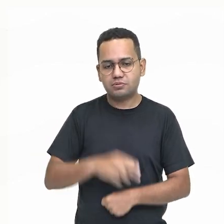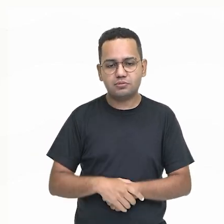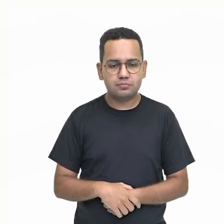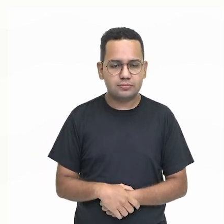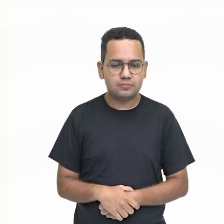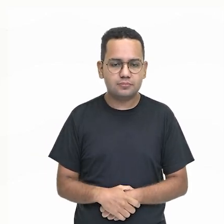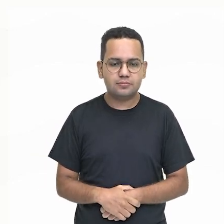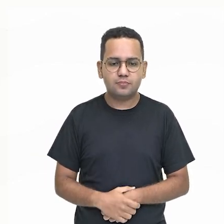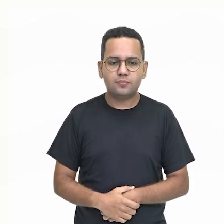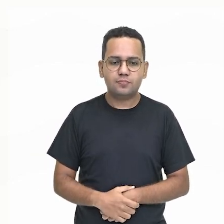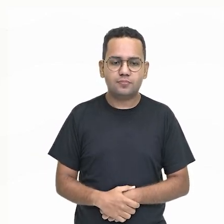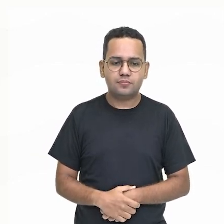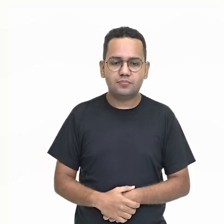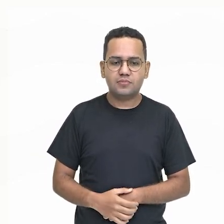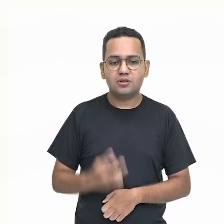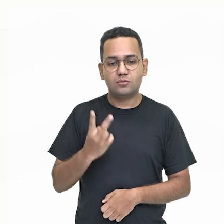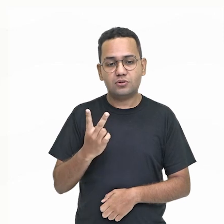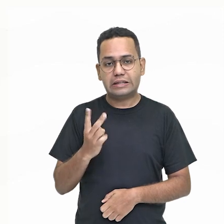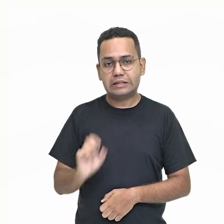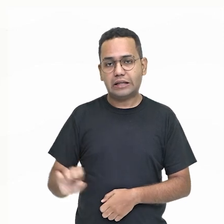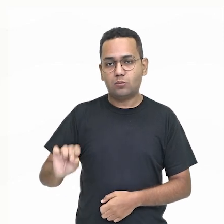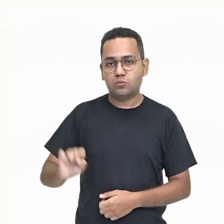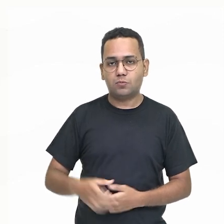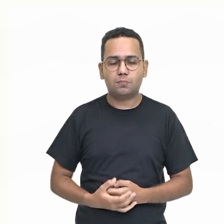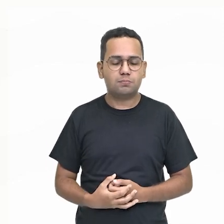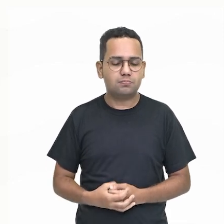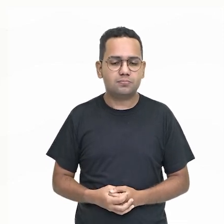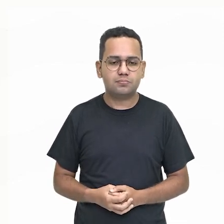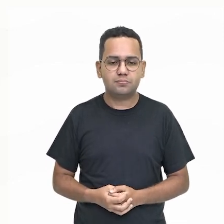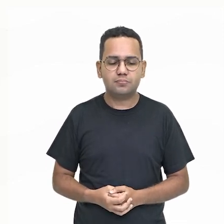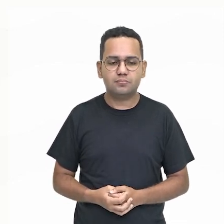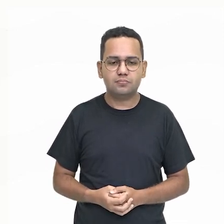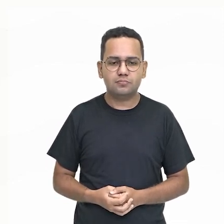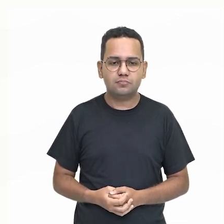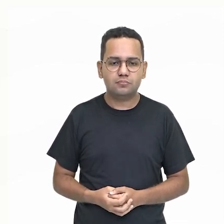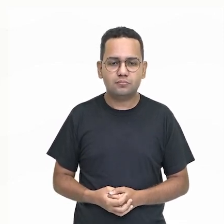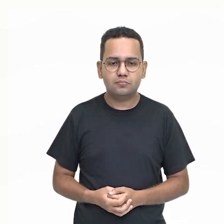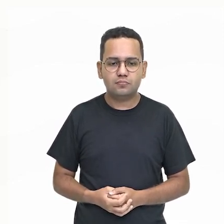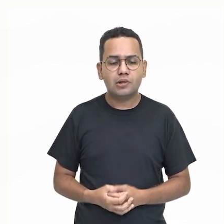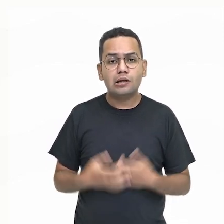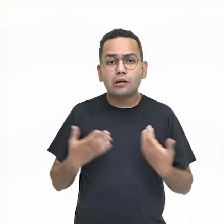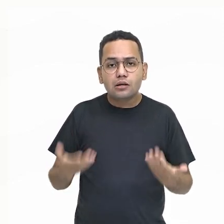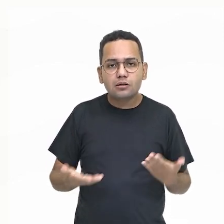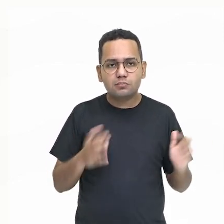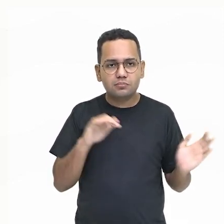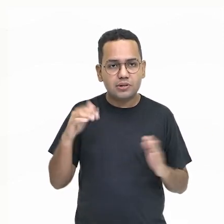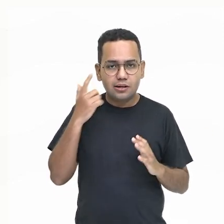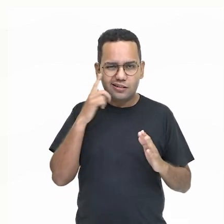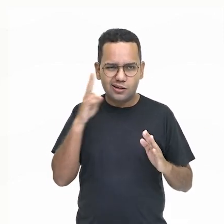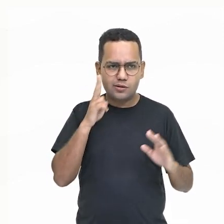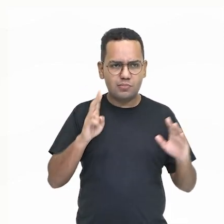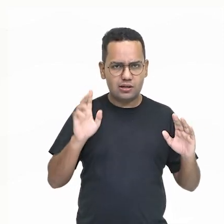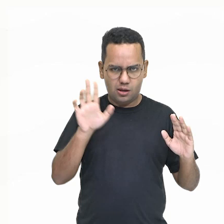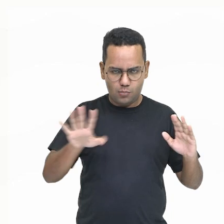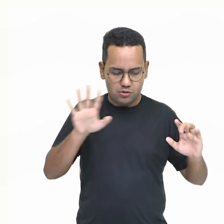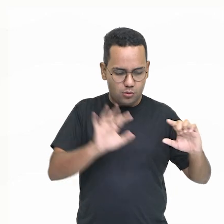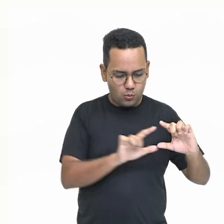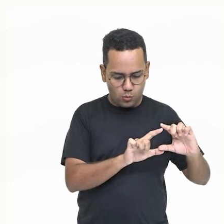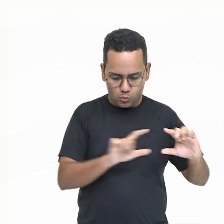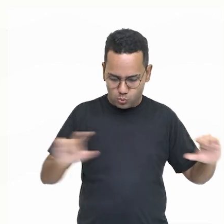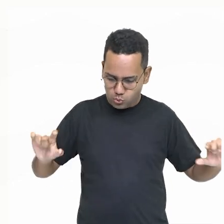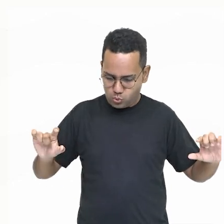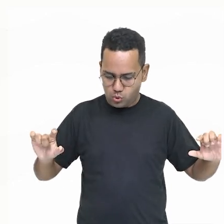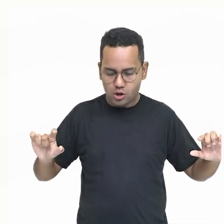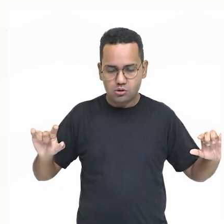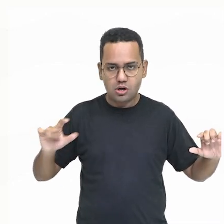de 2 segundos ou seja ele levou 2 segundos para sair da posição Men 2 e